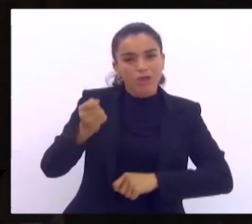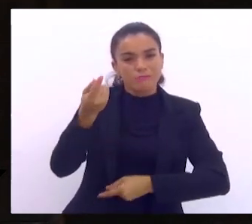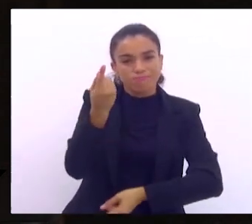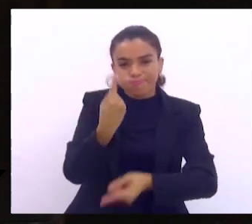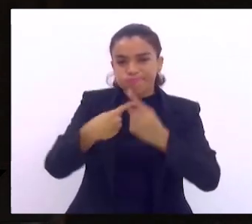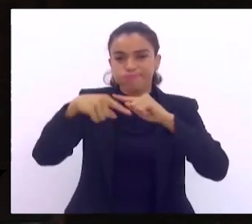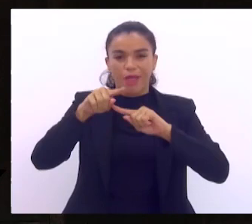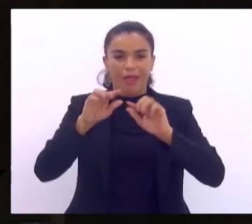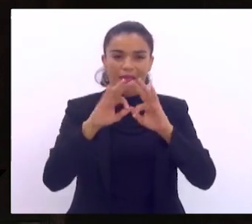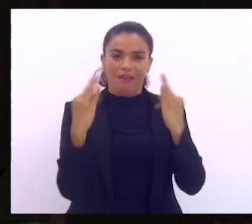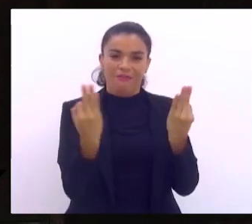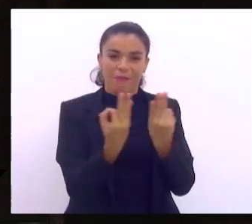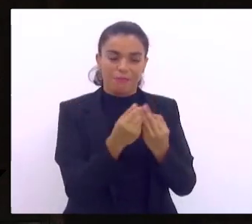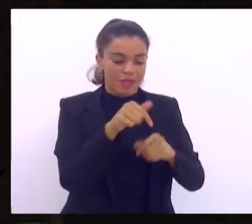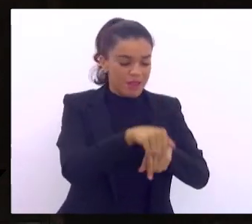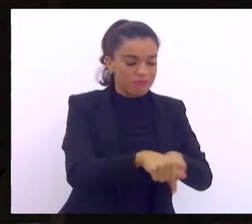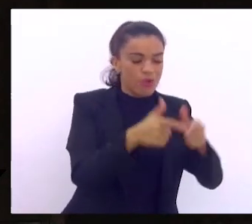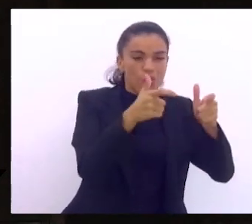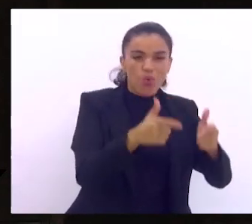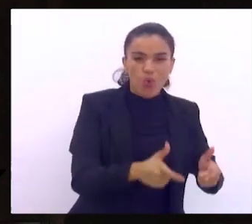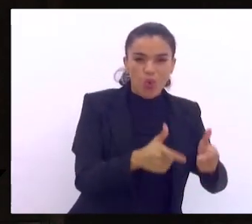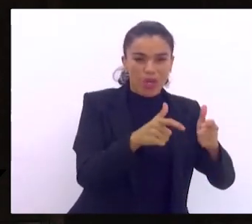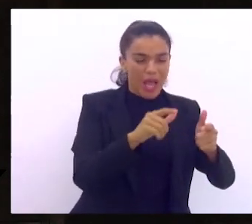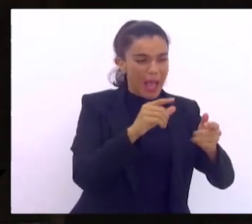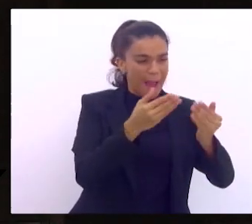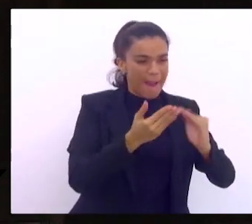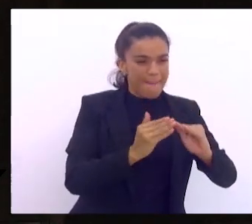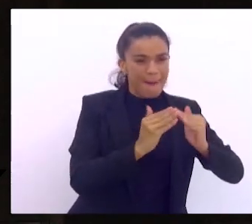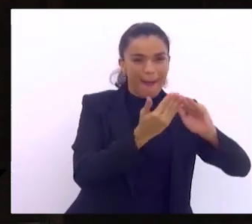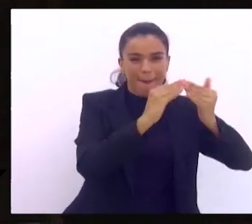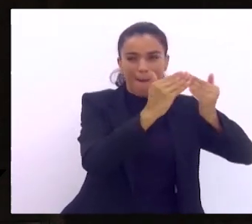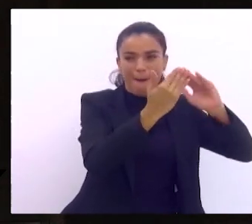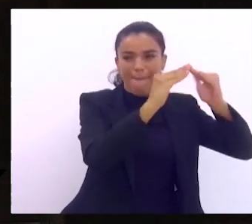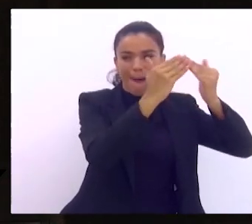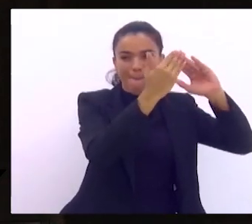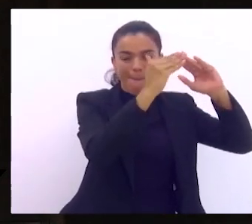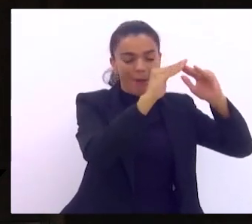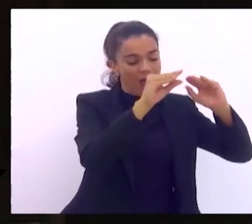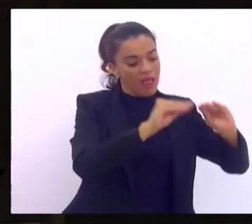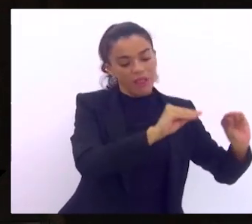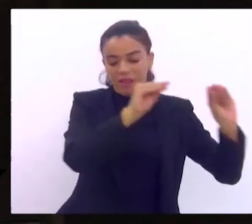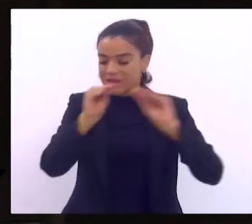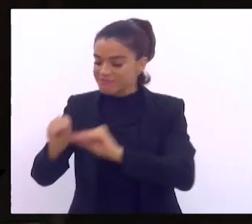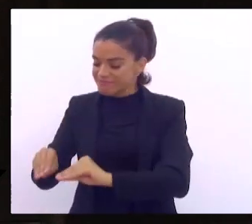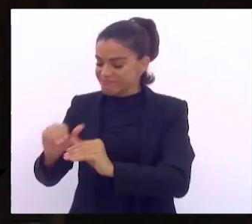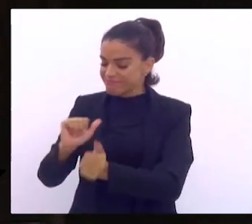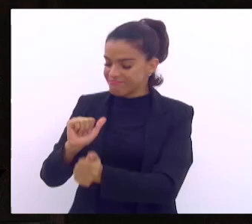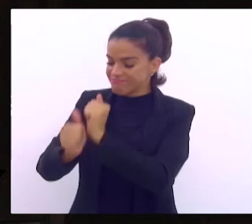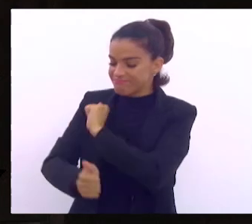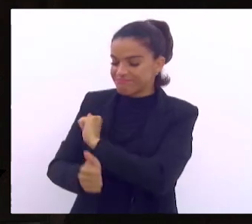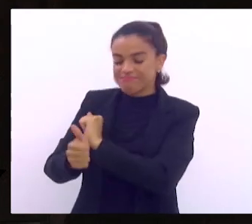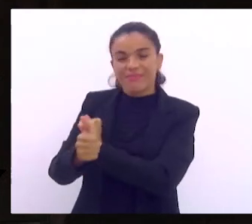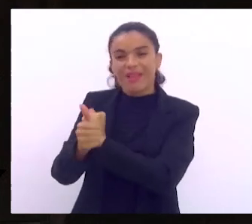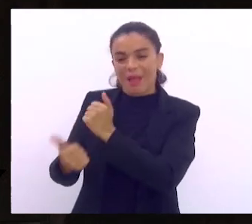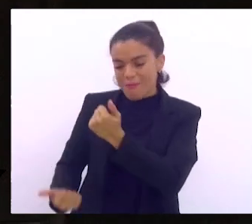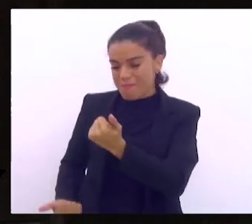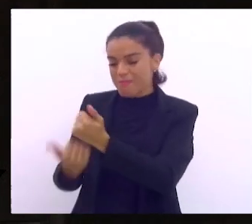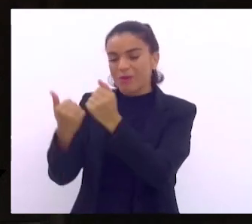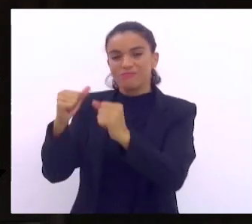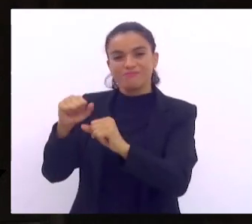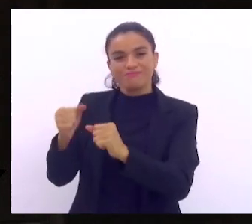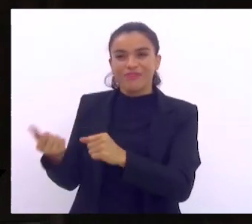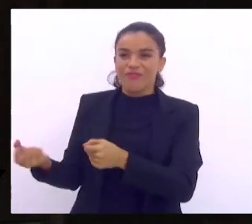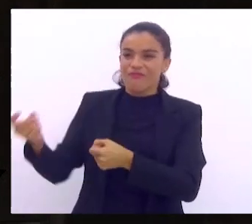família, de sair de um local da adversidade e ter o esporte como um veículo de inclusão social